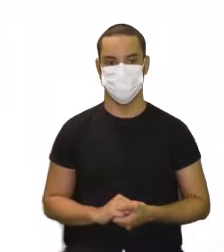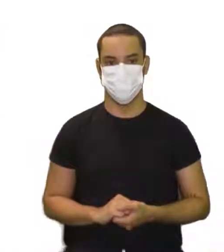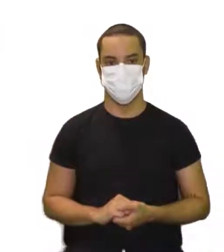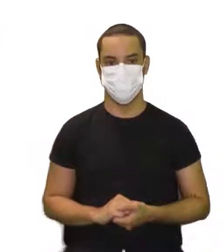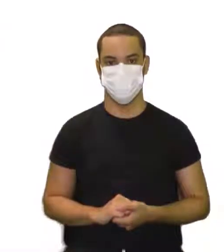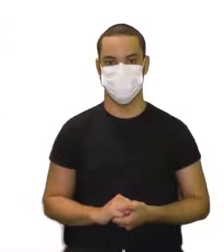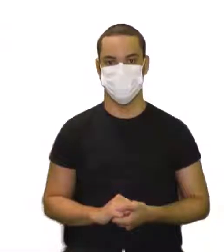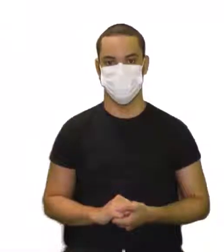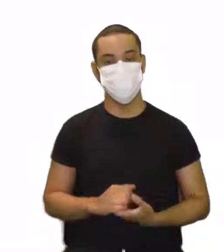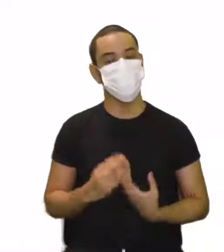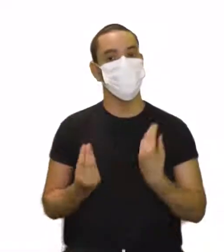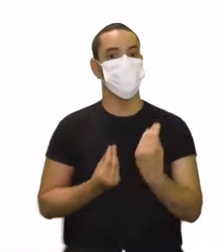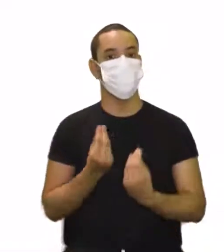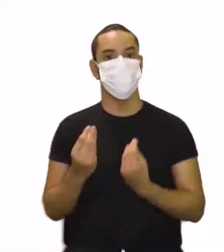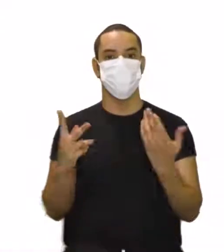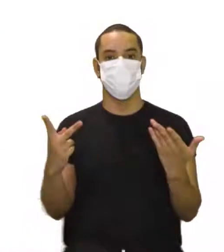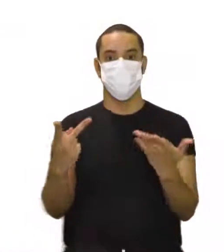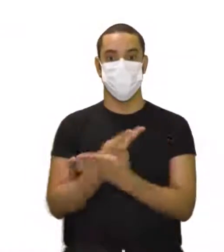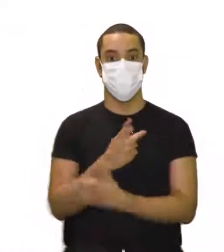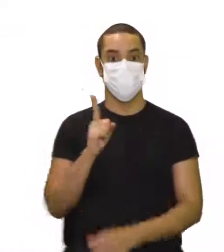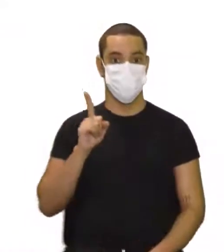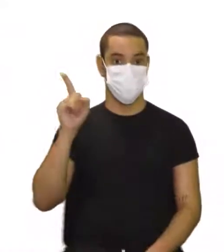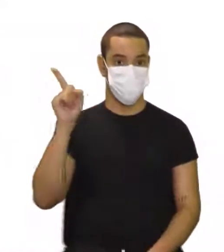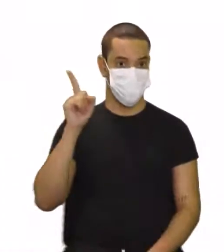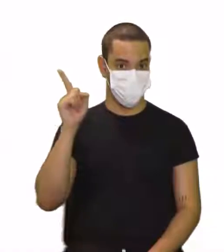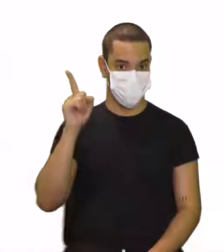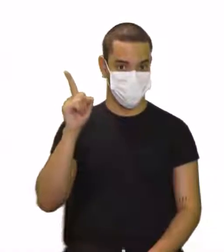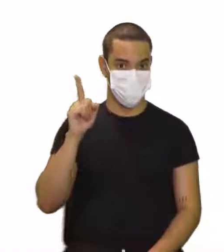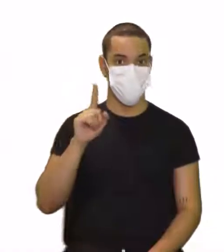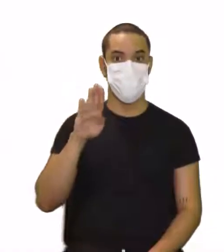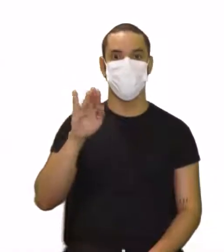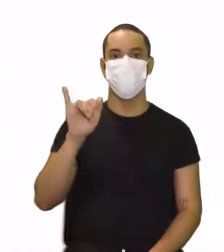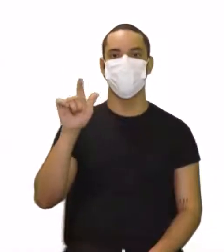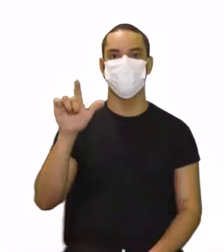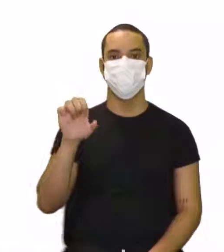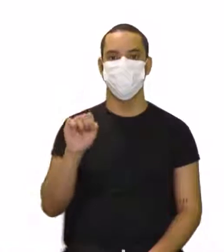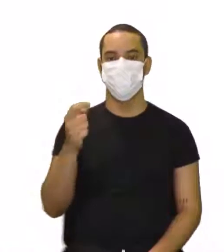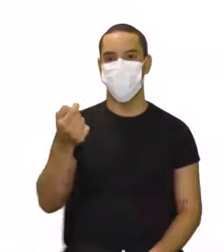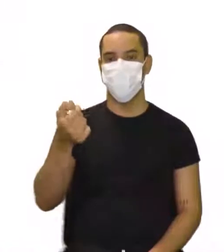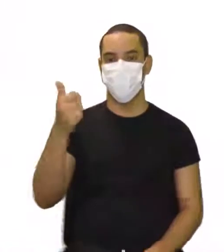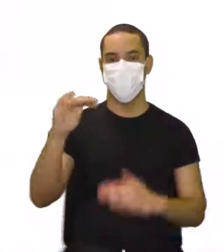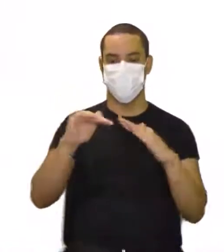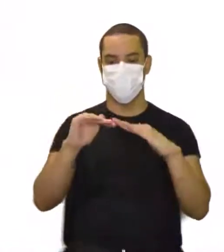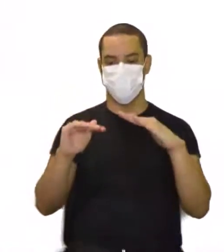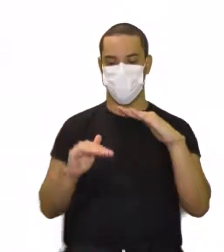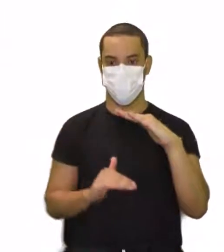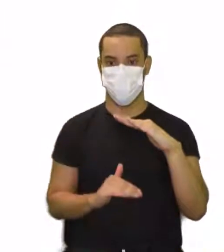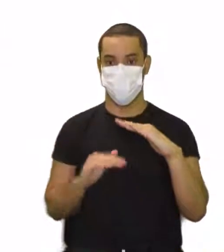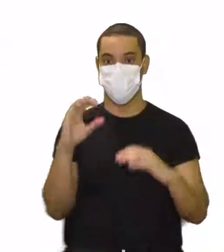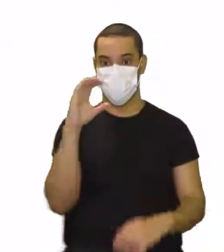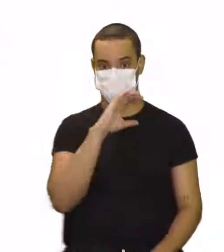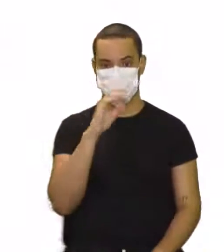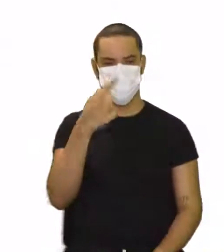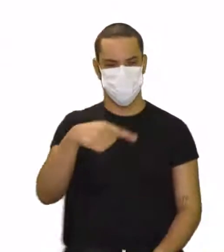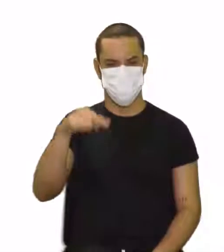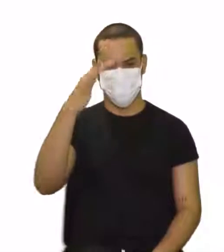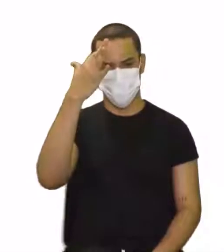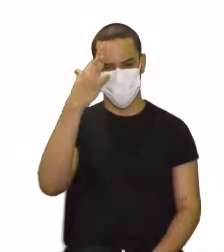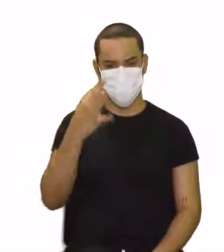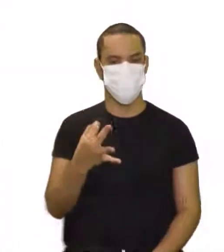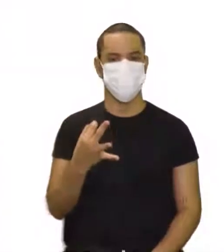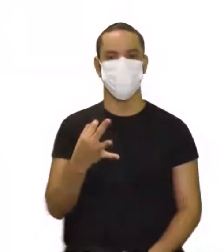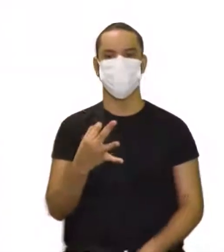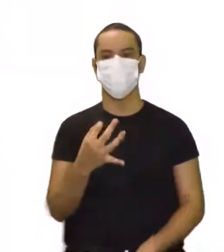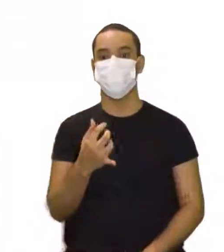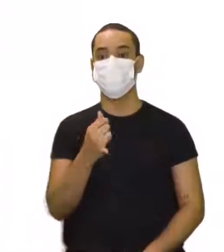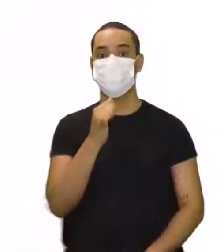Relatividade em baixas velocidades, sistema Navistar. Em baixas velocidades, aí vocês já vão entender quanto é, né? Uma consequência